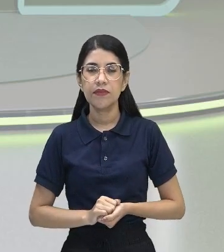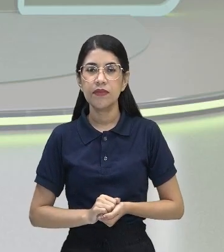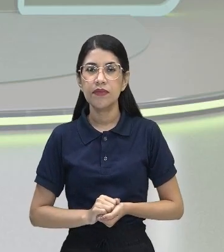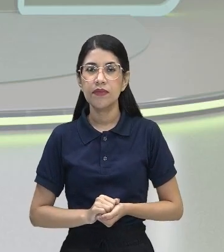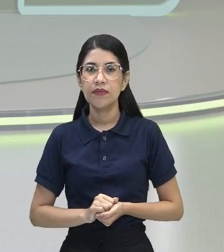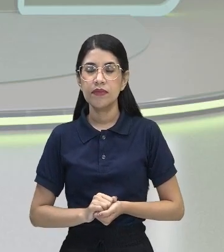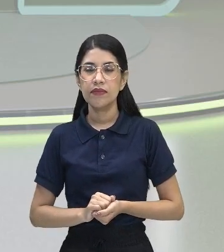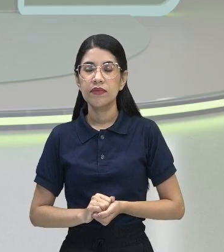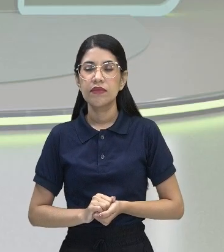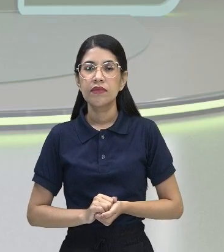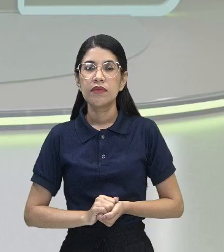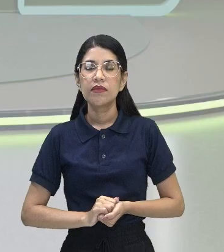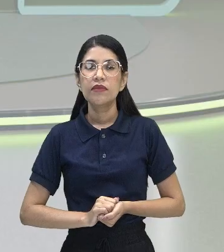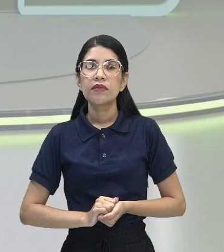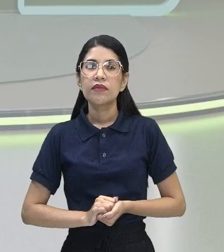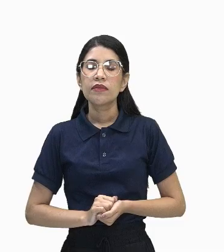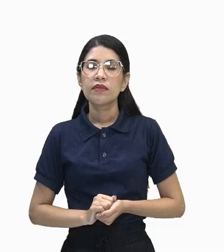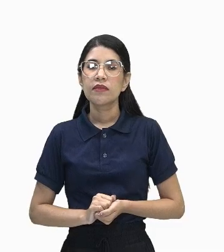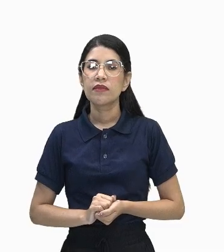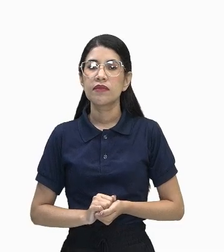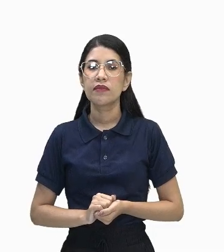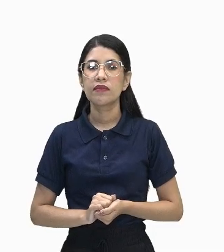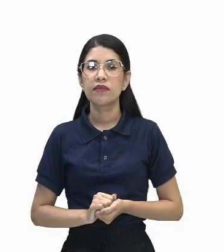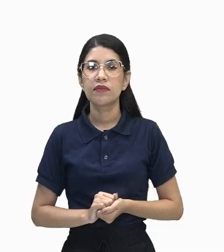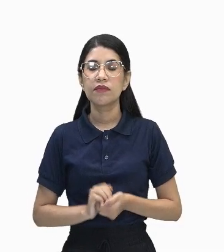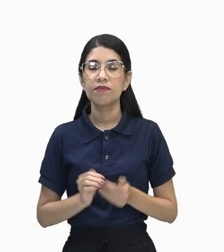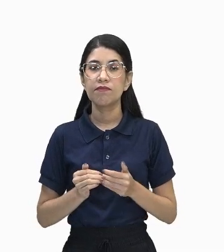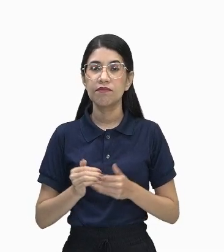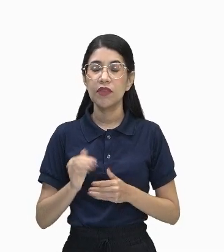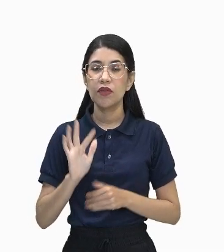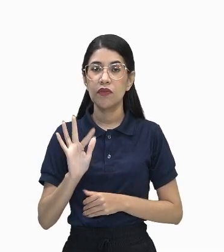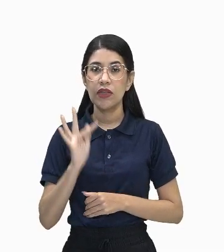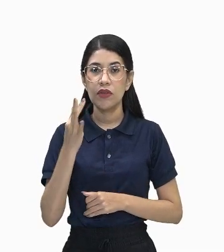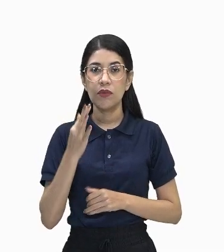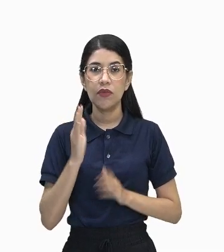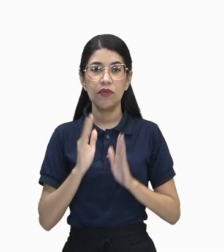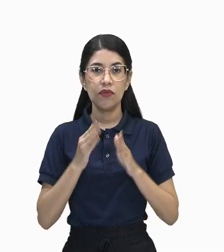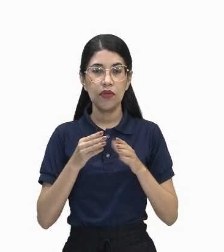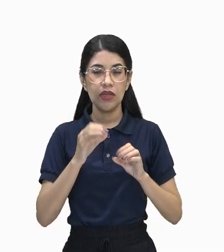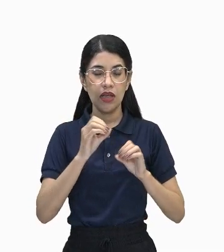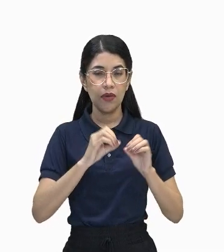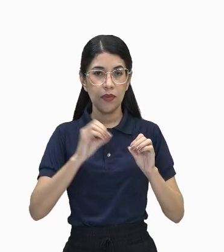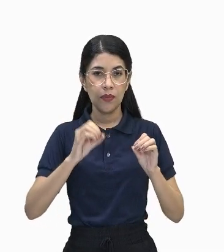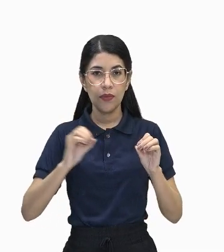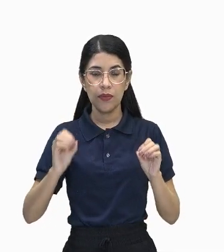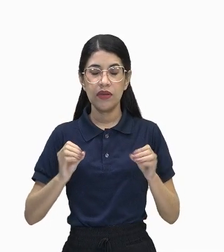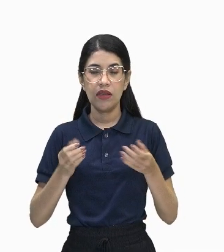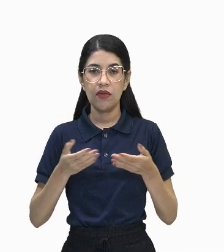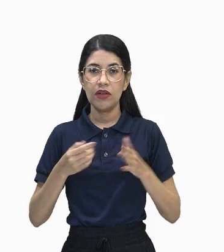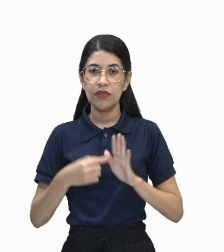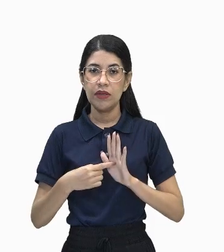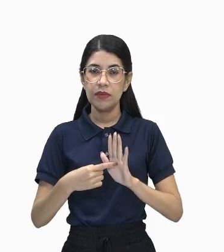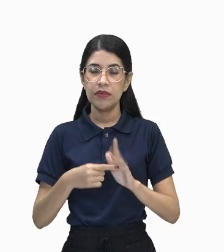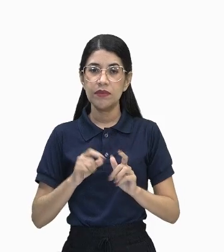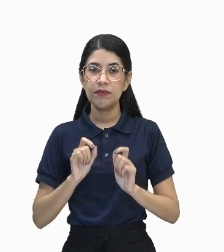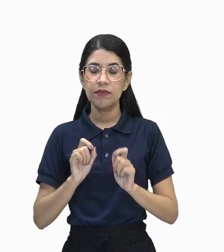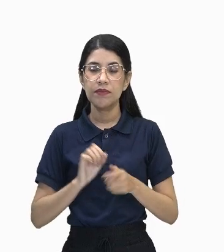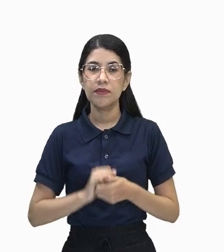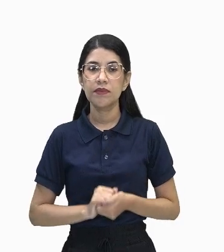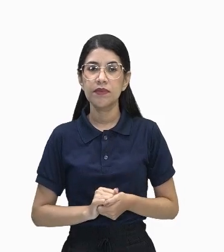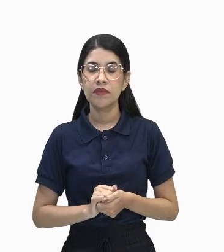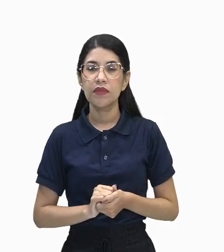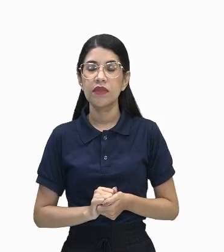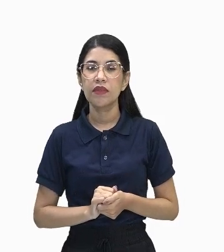Muito bem, continuando aí esses fenômenos ondulatórios, né, que nós vamos agora apresentar, a gente vai falar um pouco